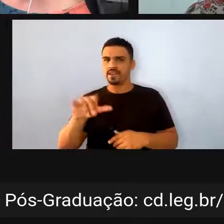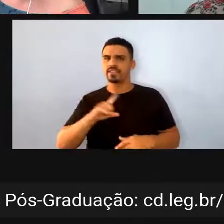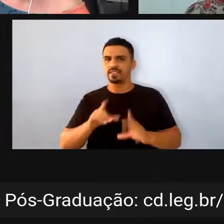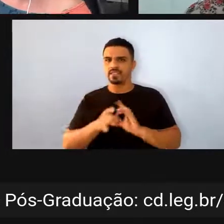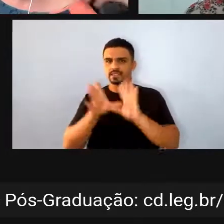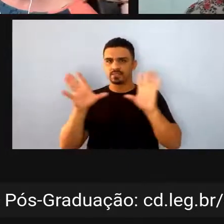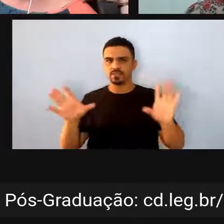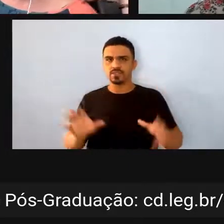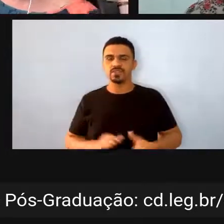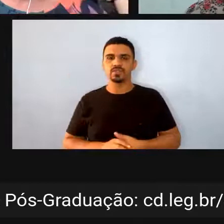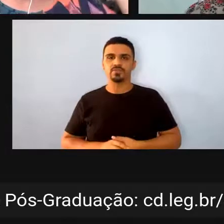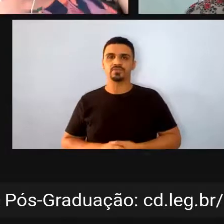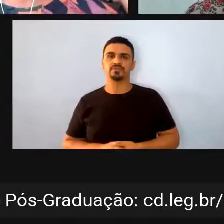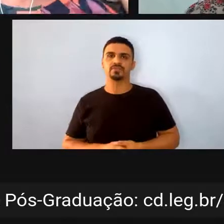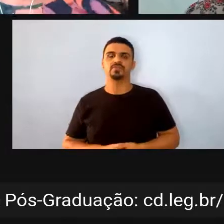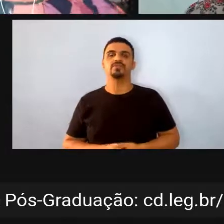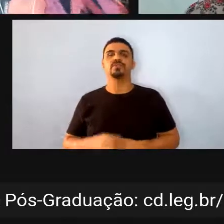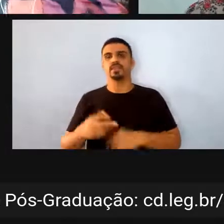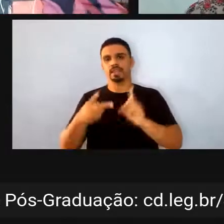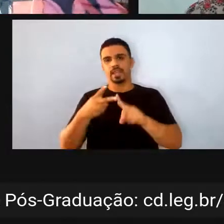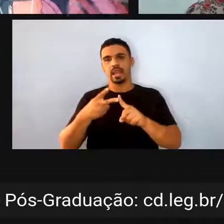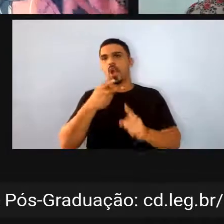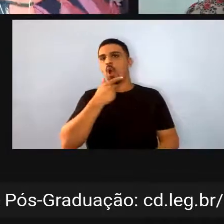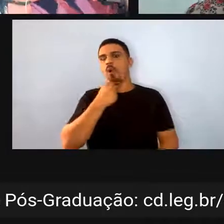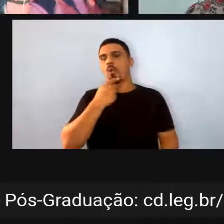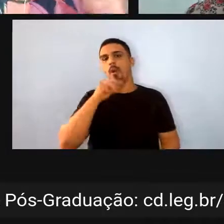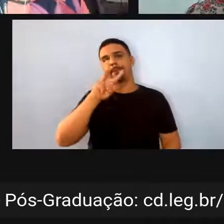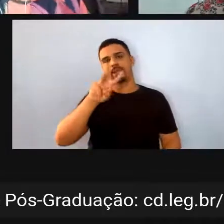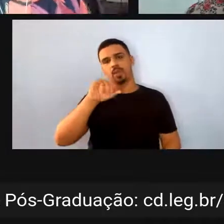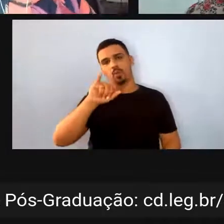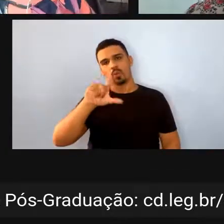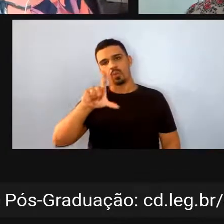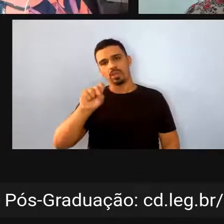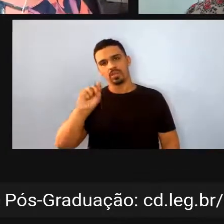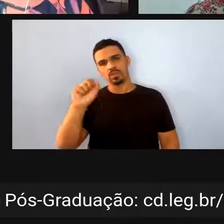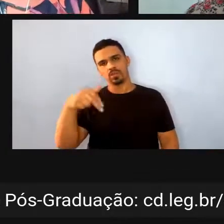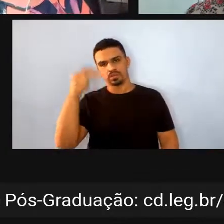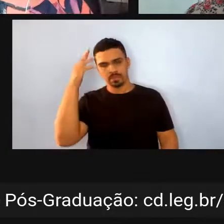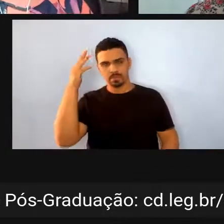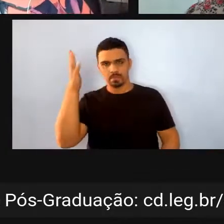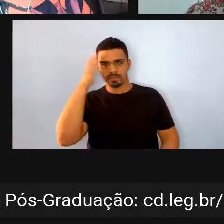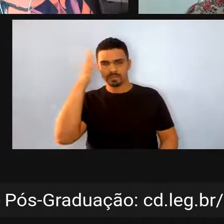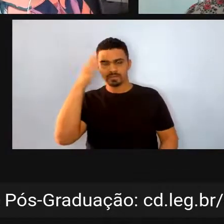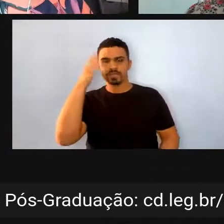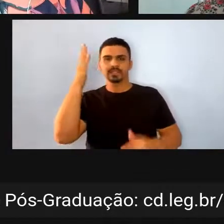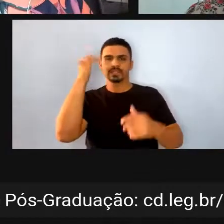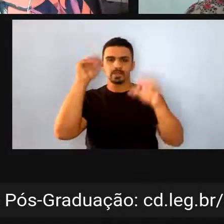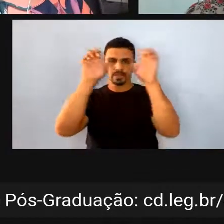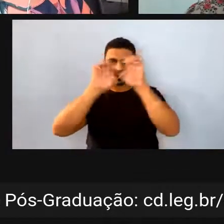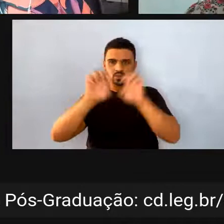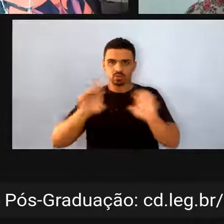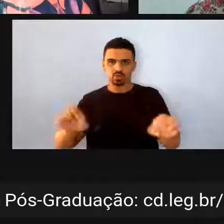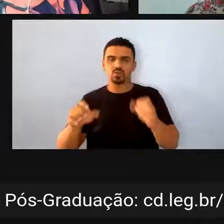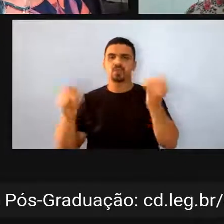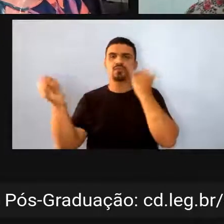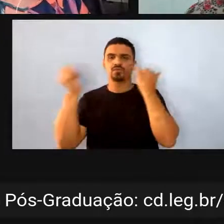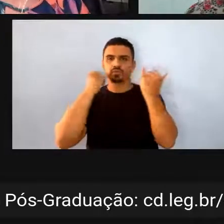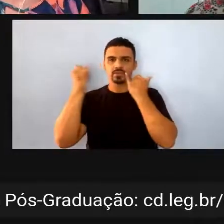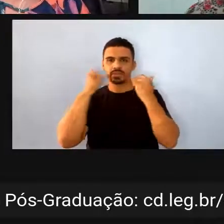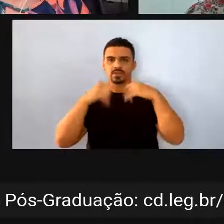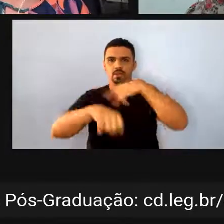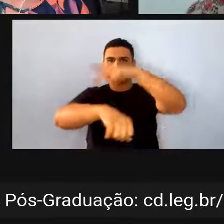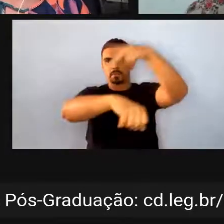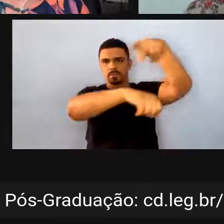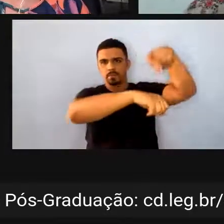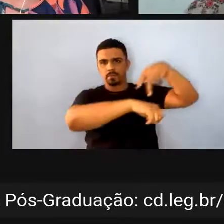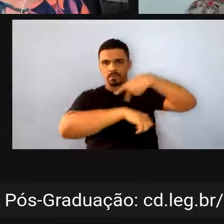Outra pergunta, o Wilson Silveira está perguntando se você tem informação sobre as estruturas de comunicação desses países. E aí eu vou complementar a pergunta